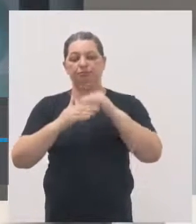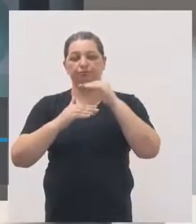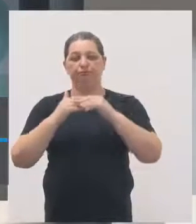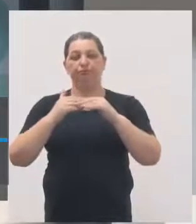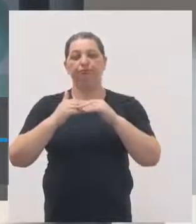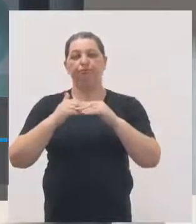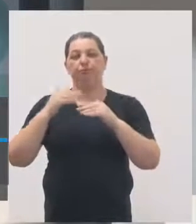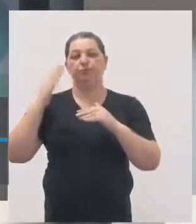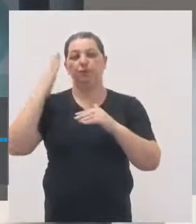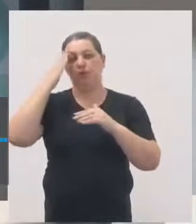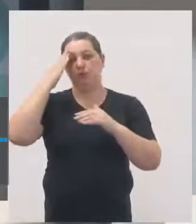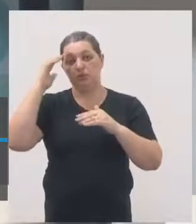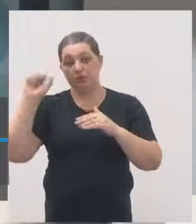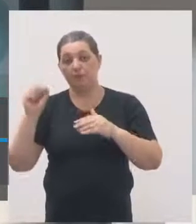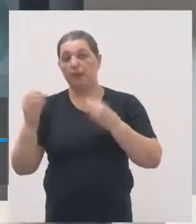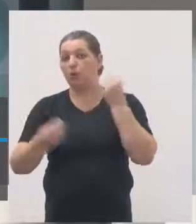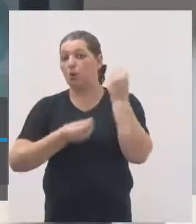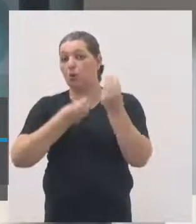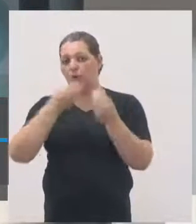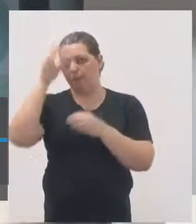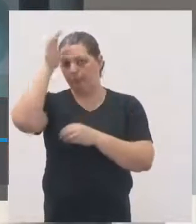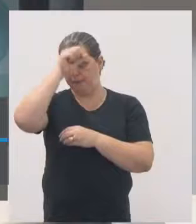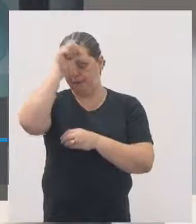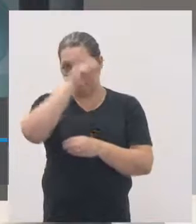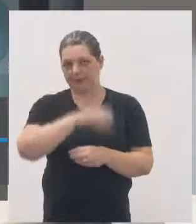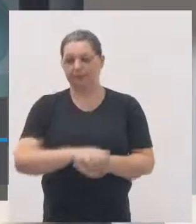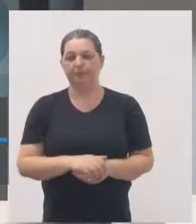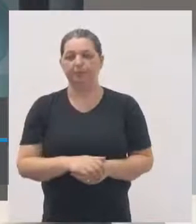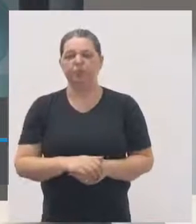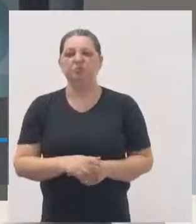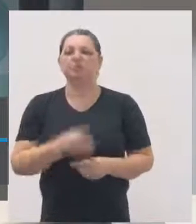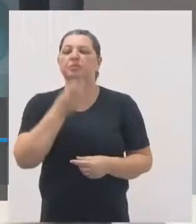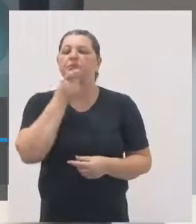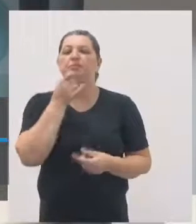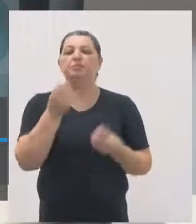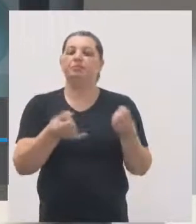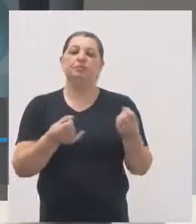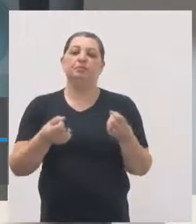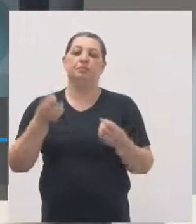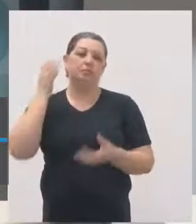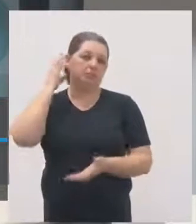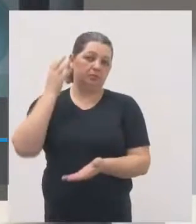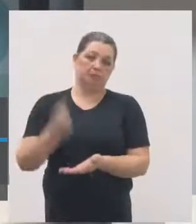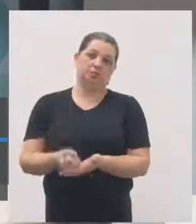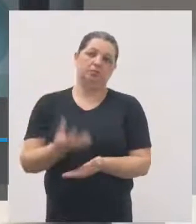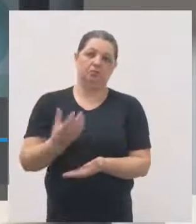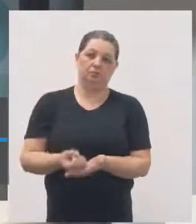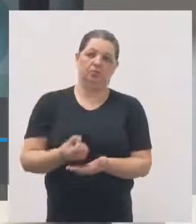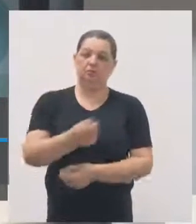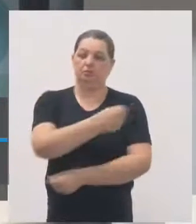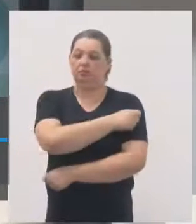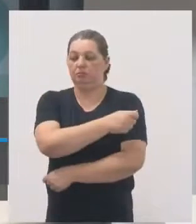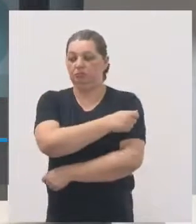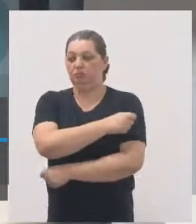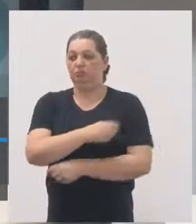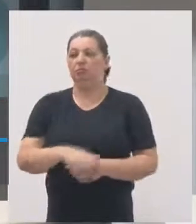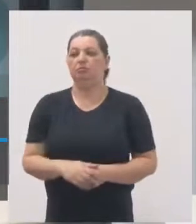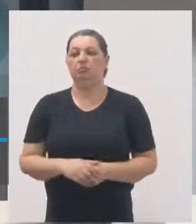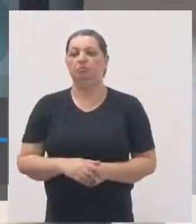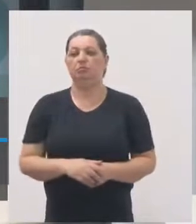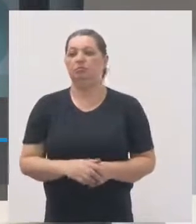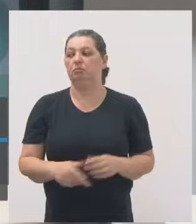dá de diversas formas. E a gente pode, por exemplo, disponibilizar esses podcasts para os alunos e eles